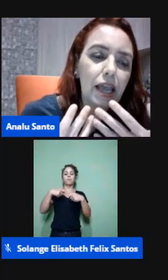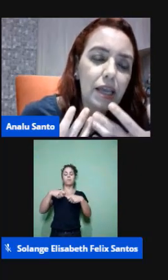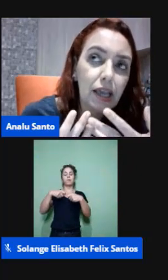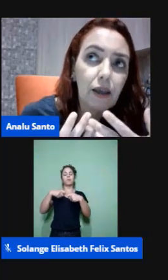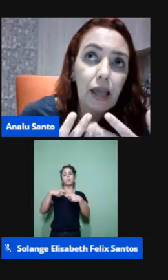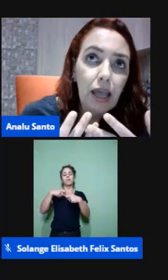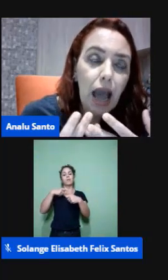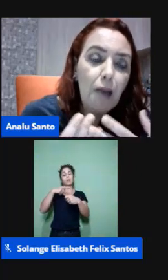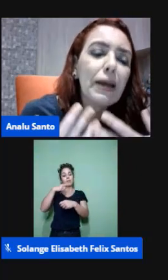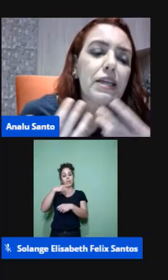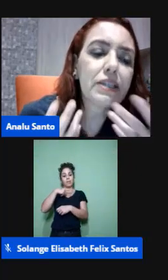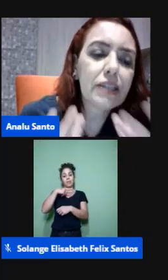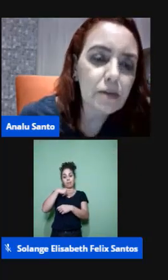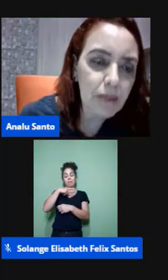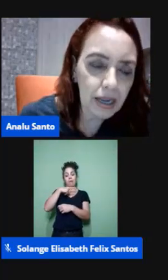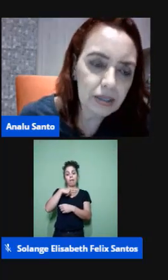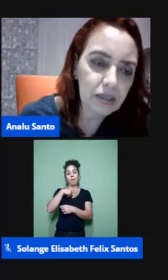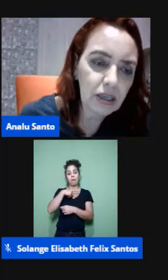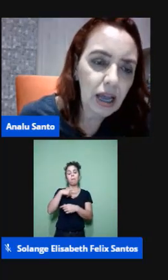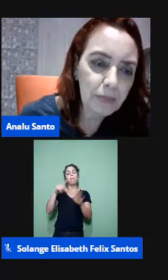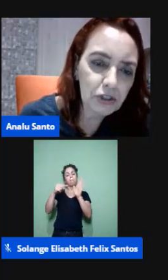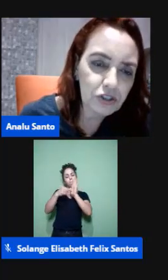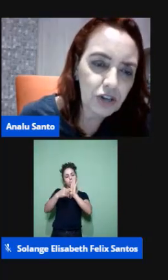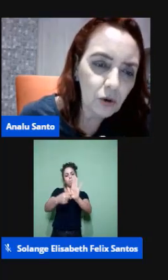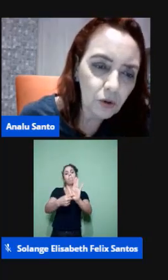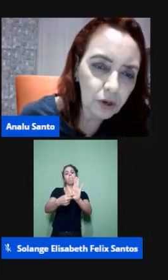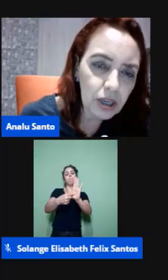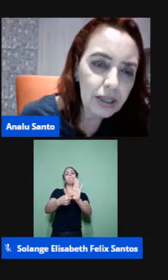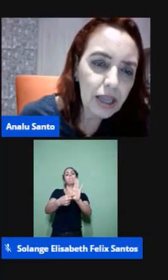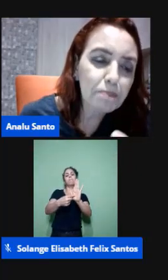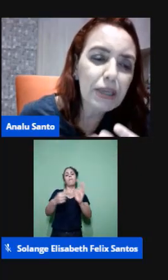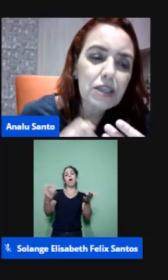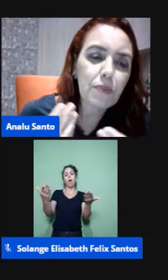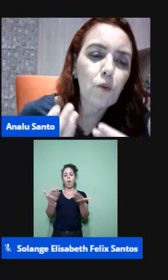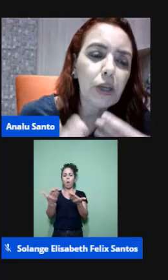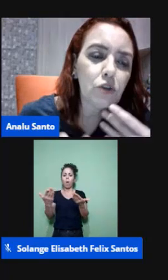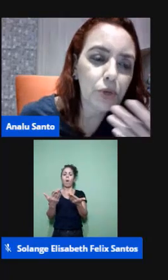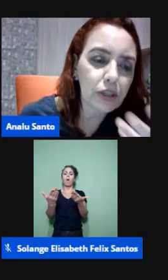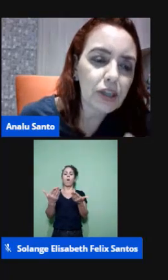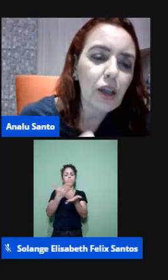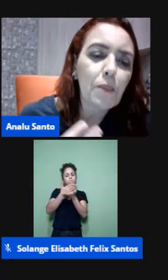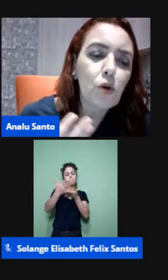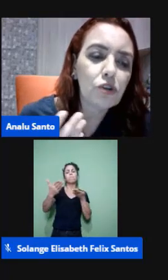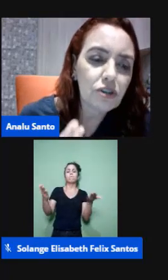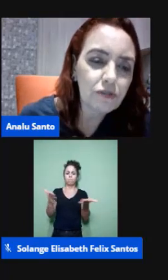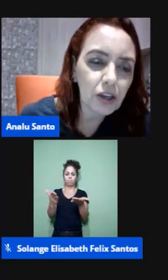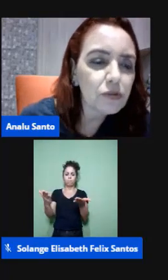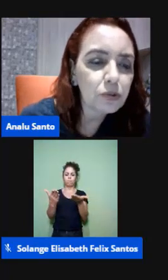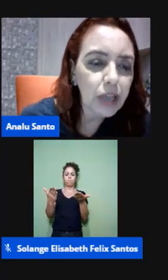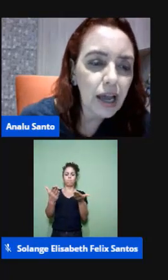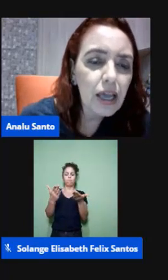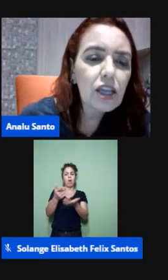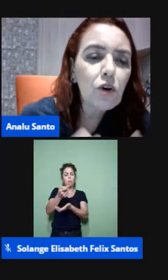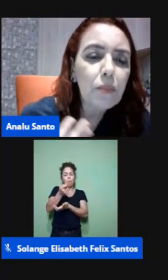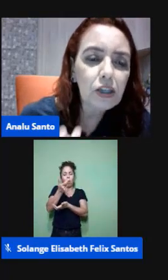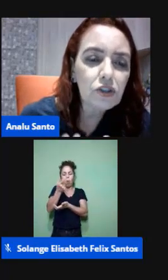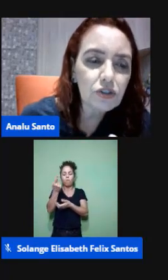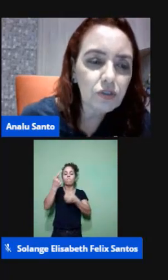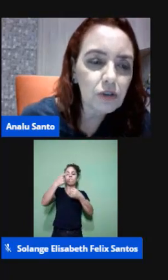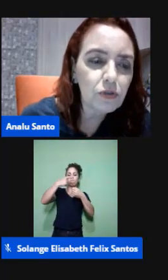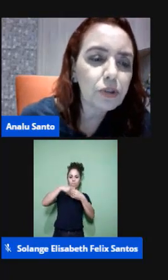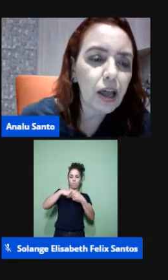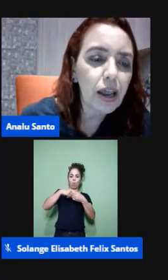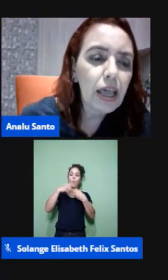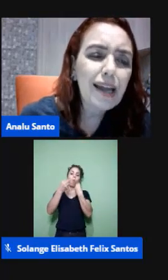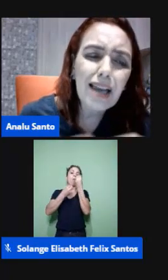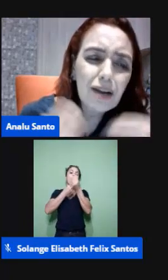precisa aparecer mais a partir de agora, né? Principalmente porque daqui a pouco a gente vai voltar. E como é que a gente